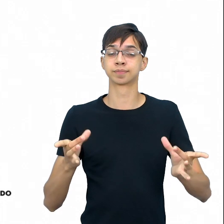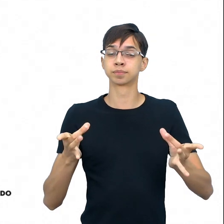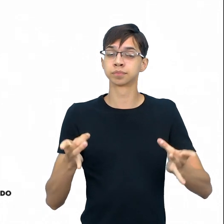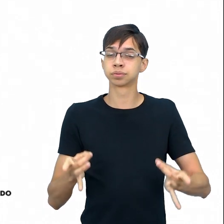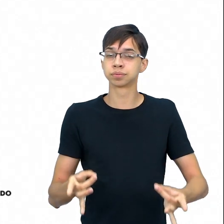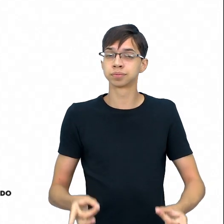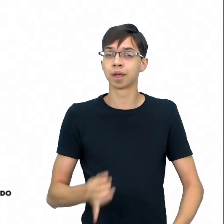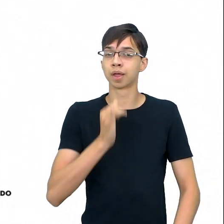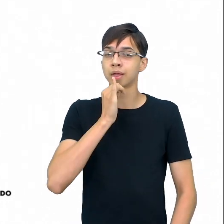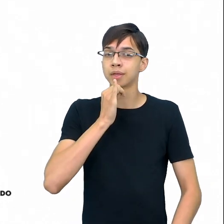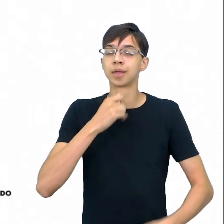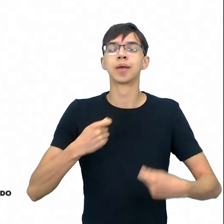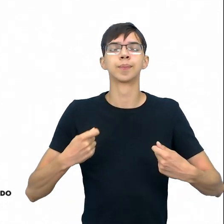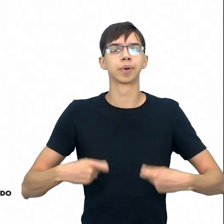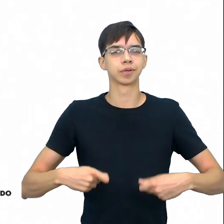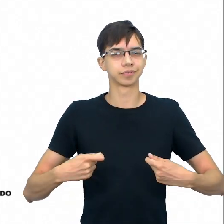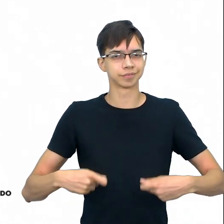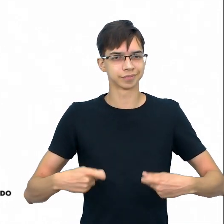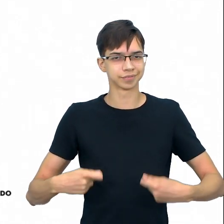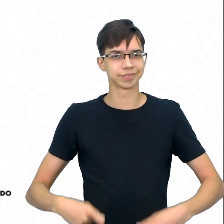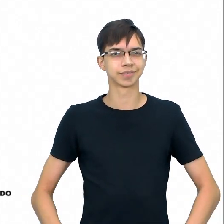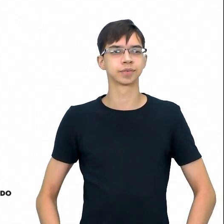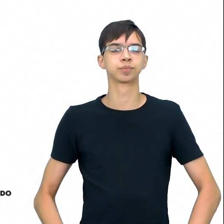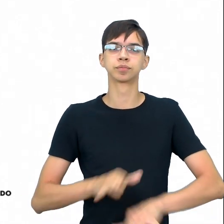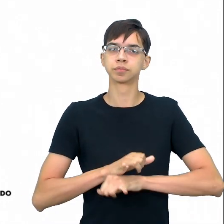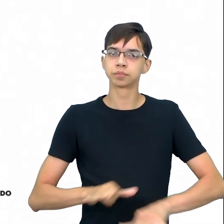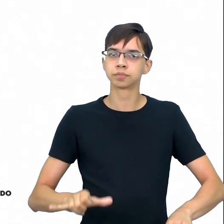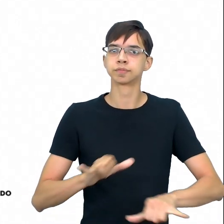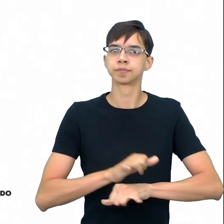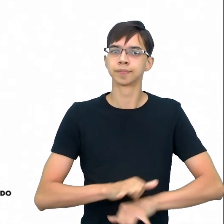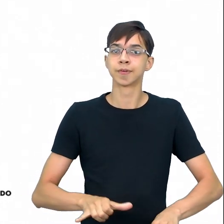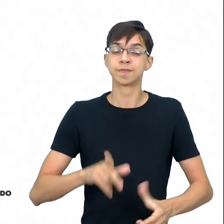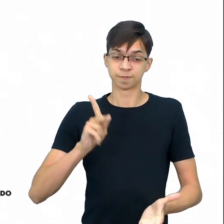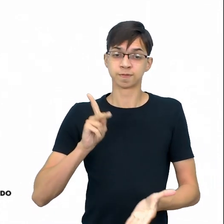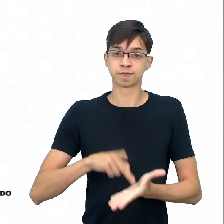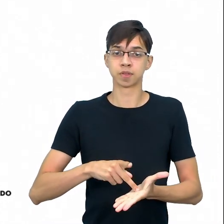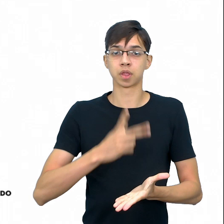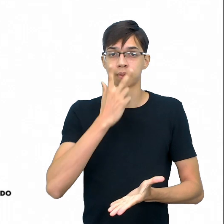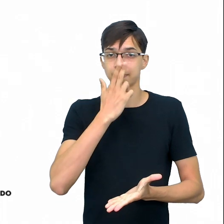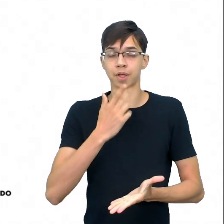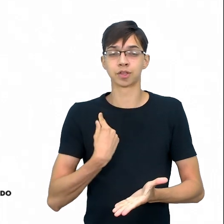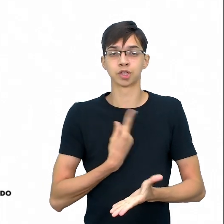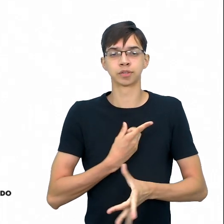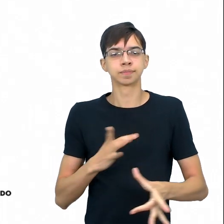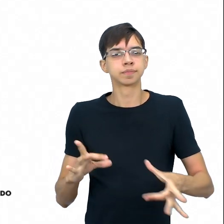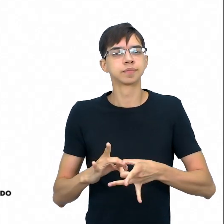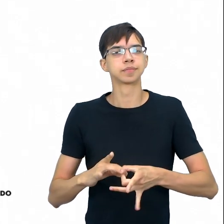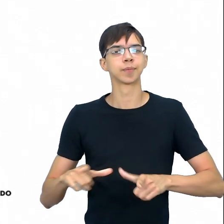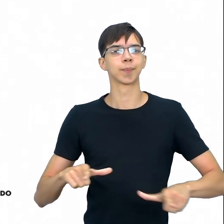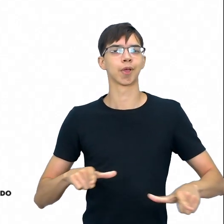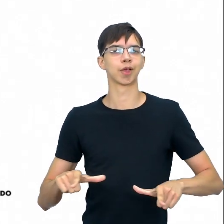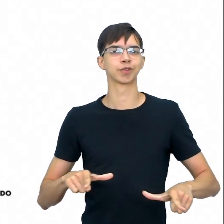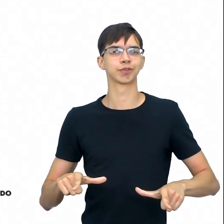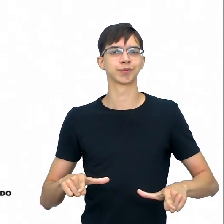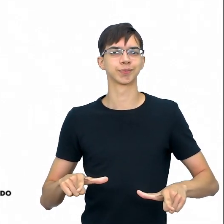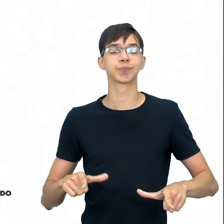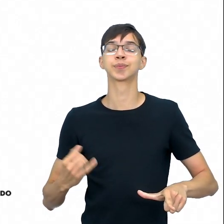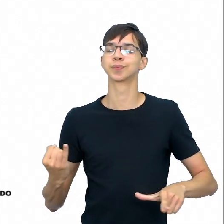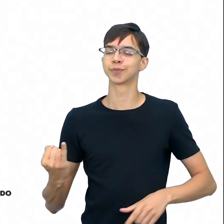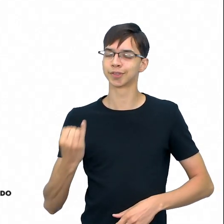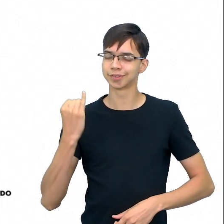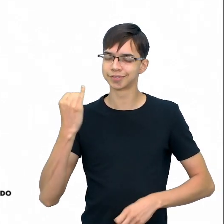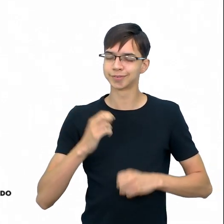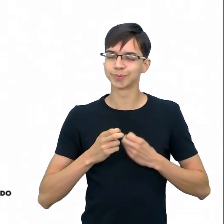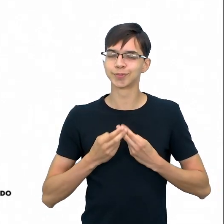exemplos e que pareça de fato que a gente está trabalhando conectado. Por isso é tão importante quando a gente faz as sugestões pós